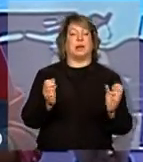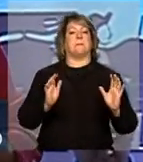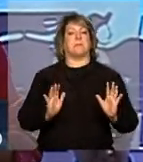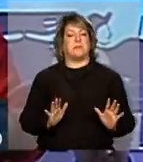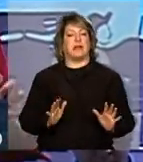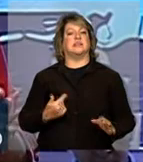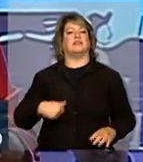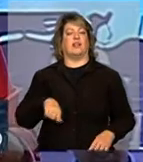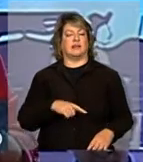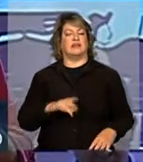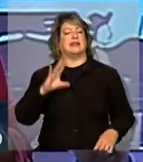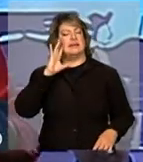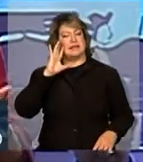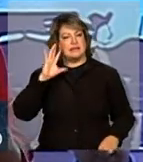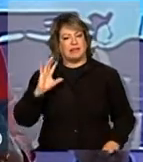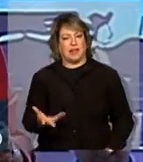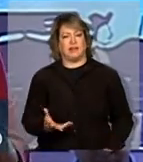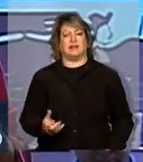que a gente